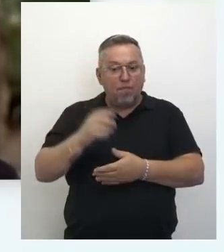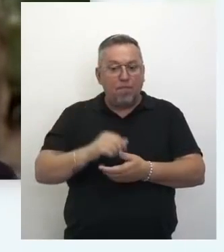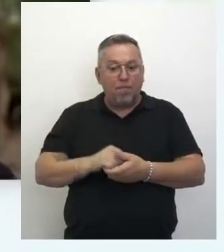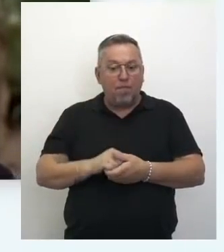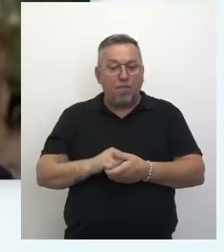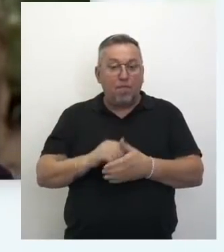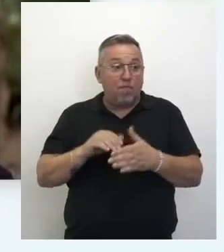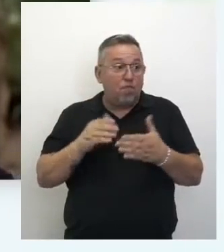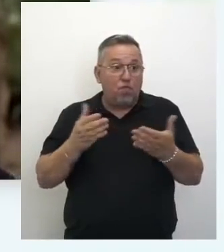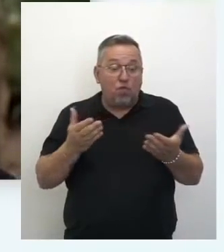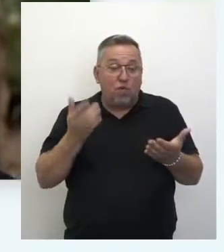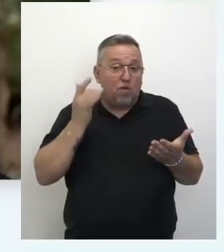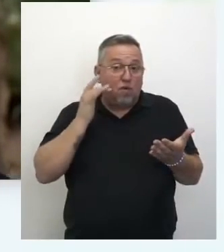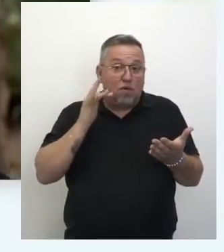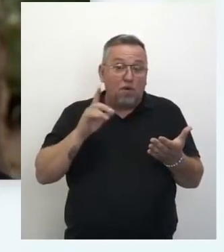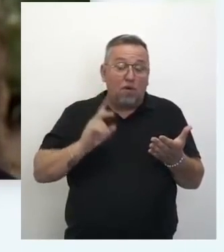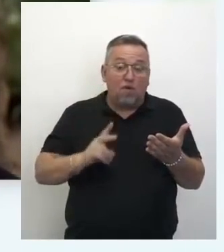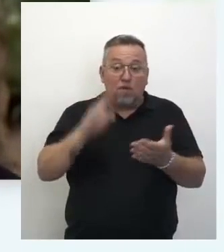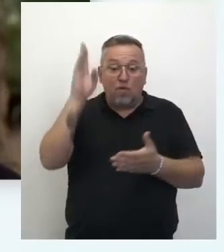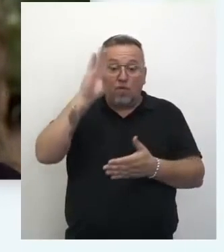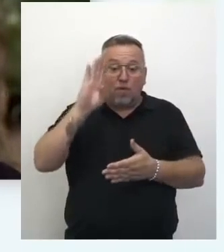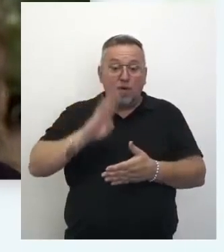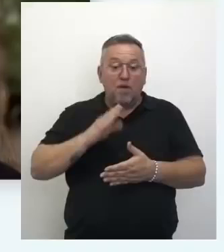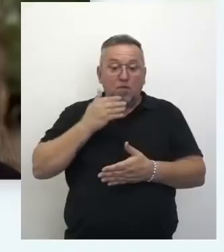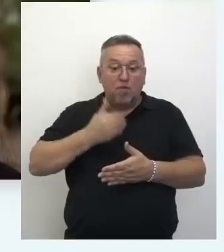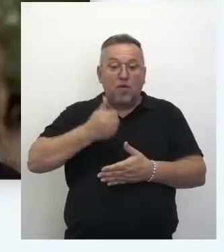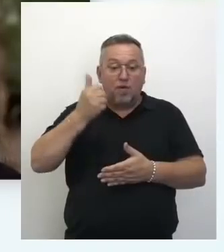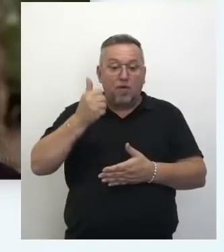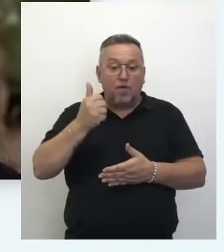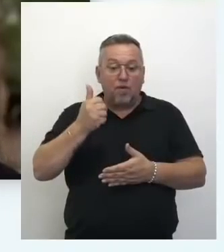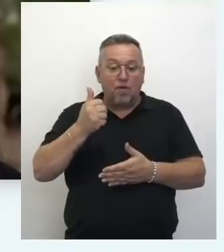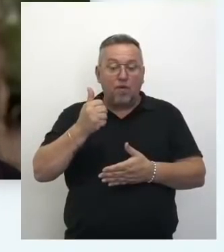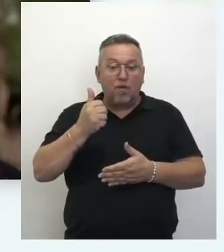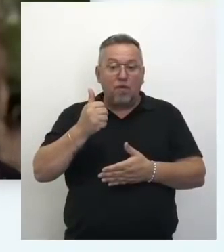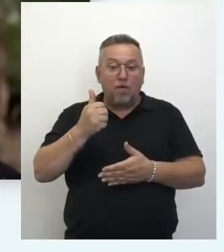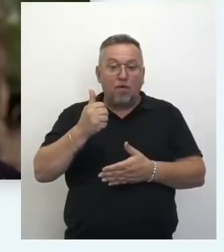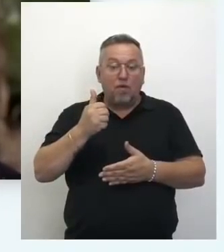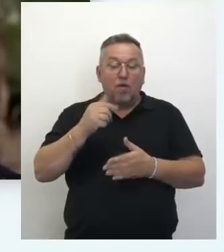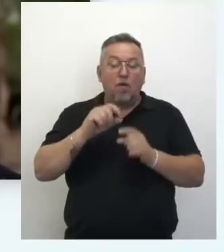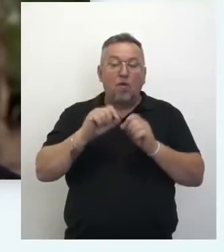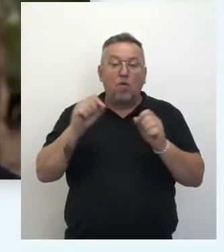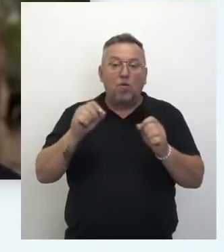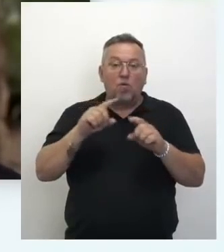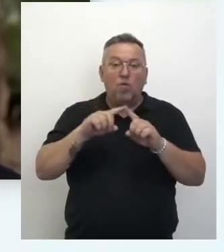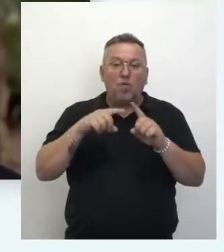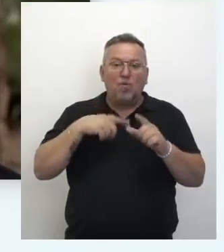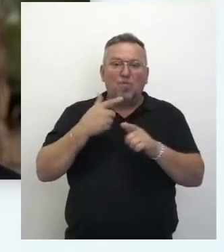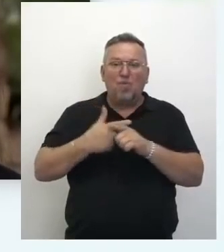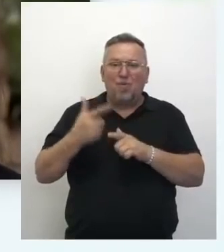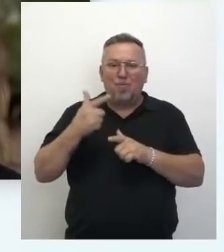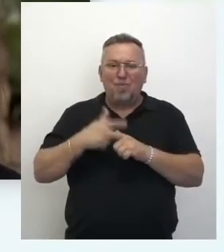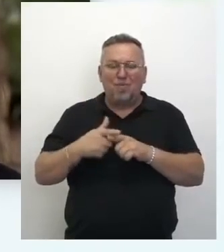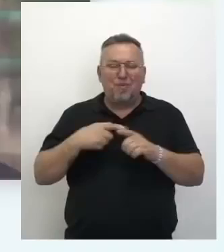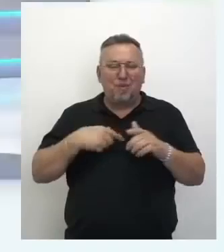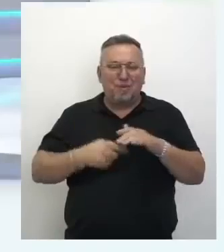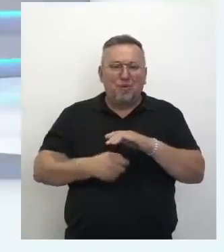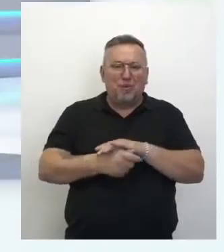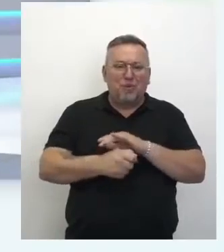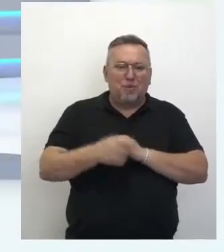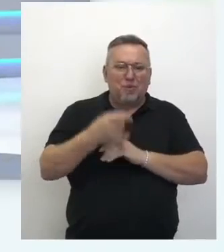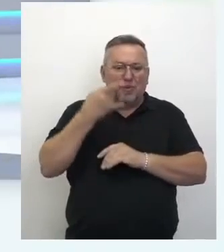sei lá, manter talvez um Brasil melhor, né? Longe de corrupções, de ganâncias,